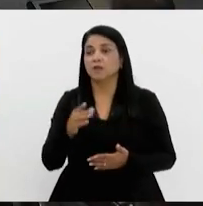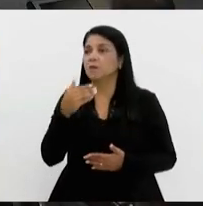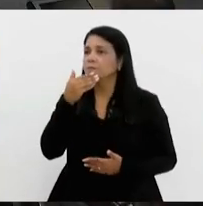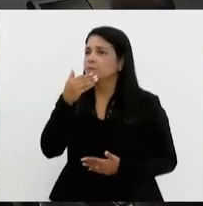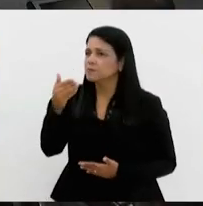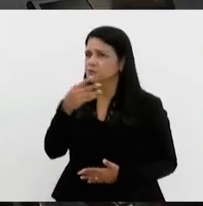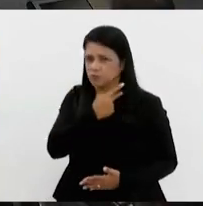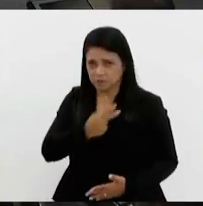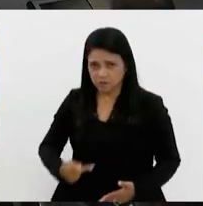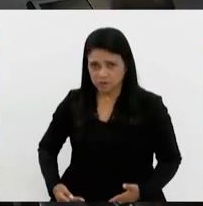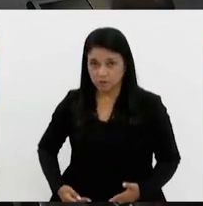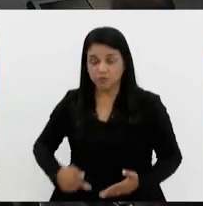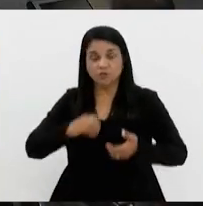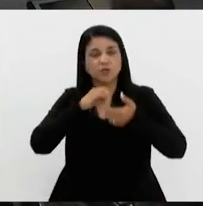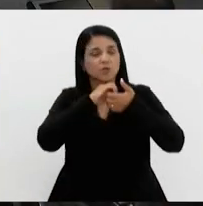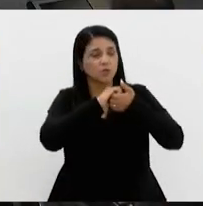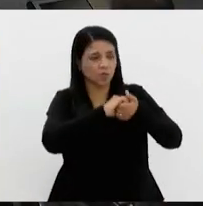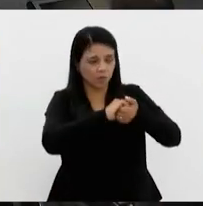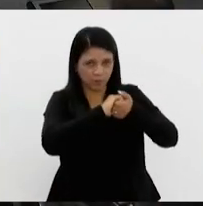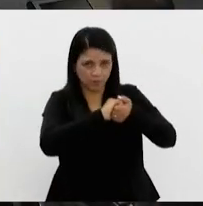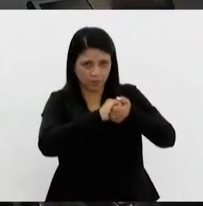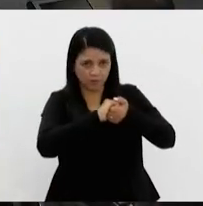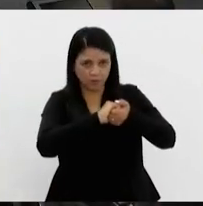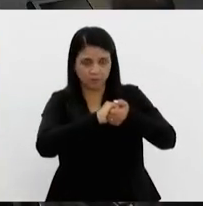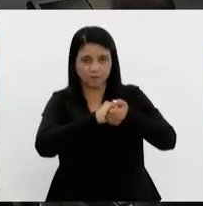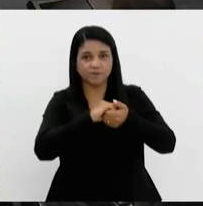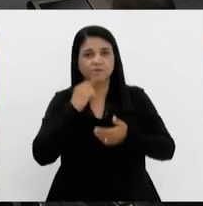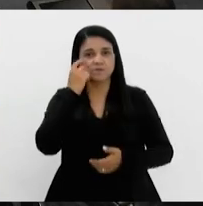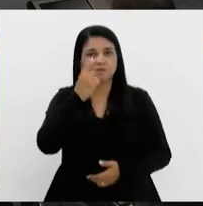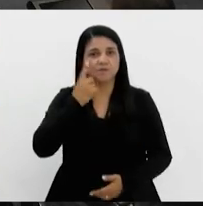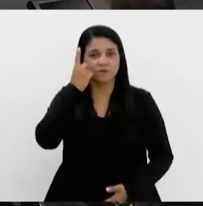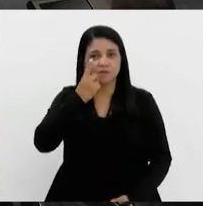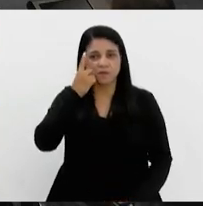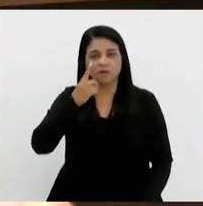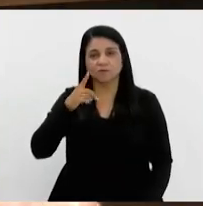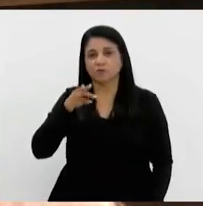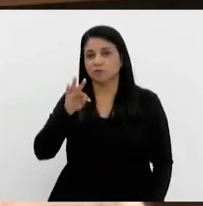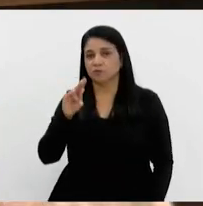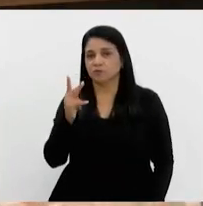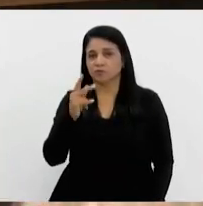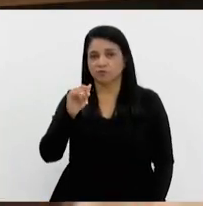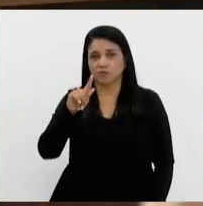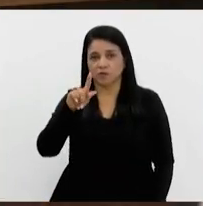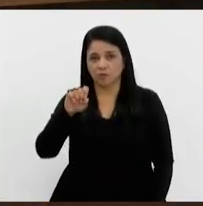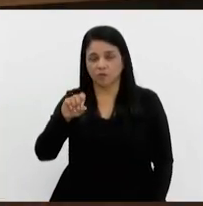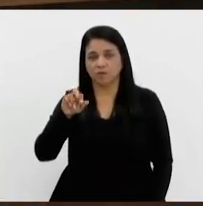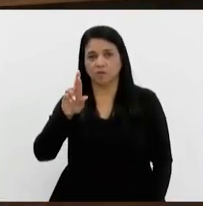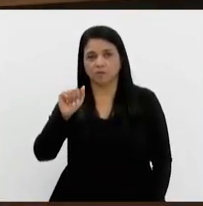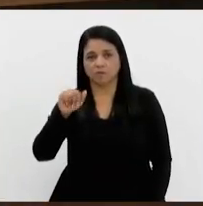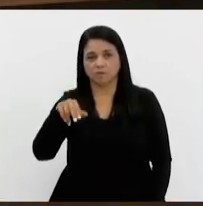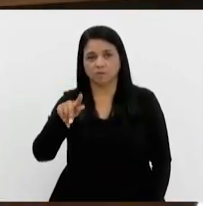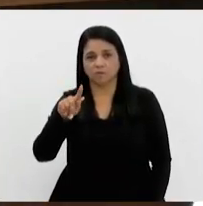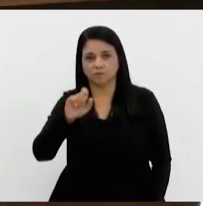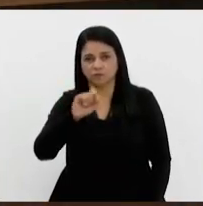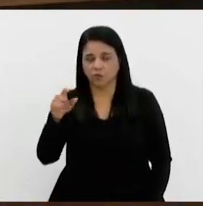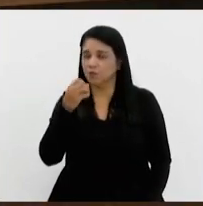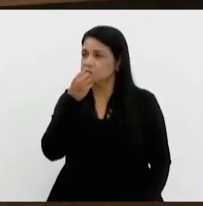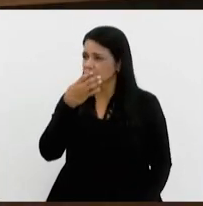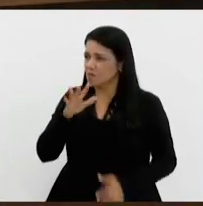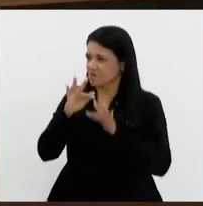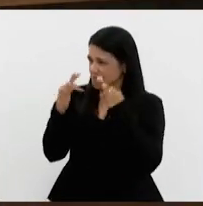só cumprimentar o nosso querido deputado Tiago Rangel. Ah, boa notícia aí da família, um